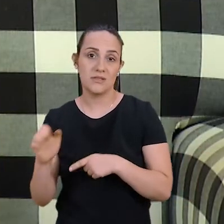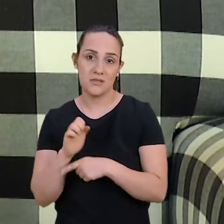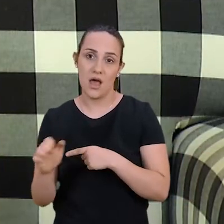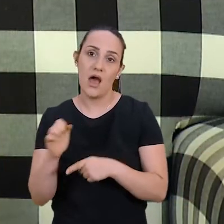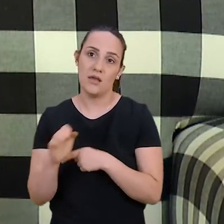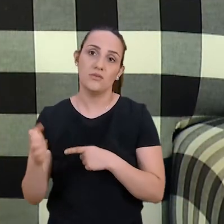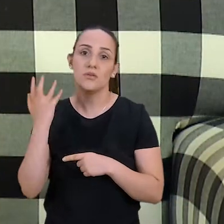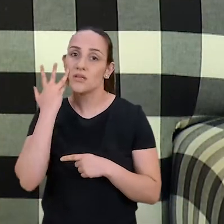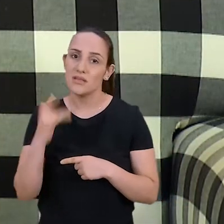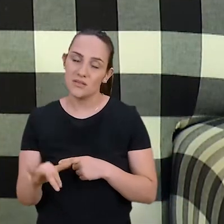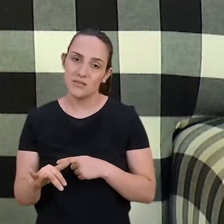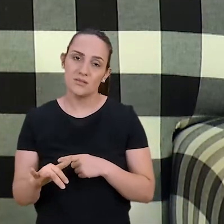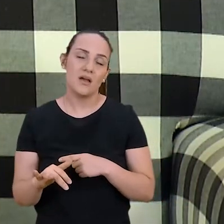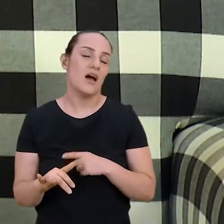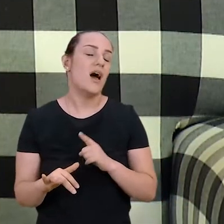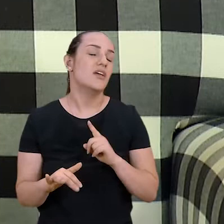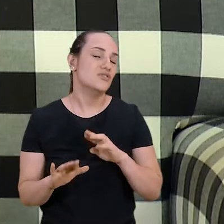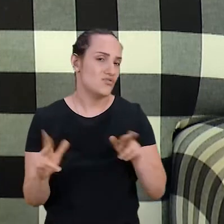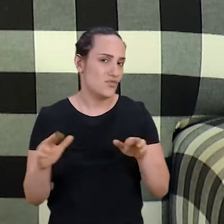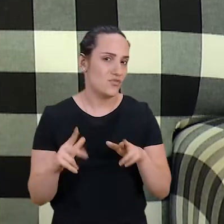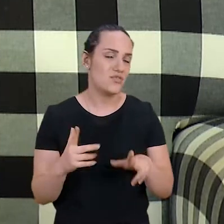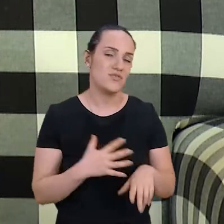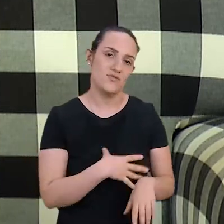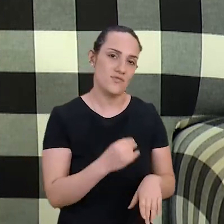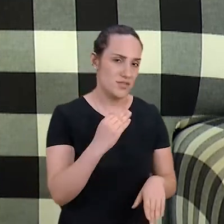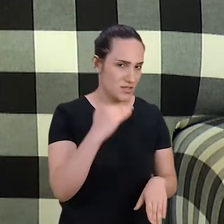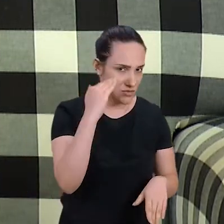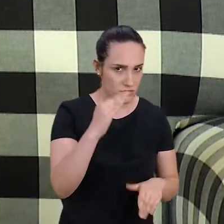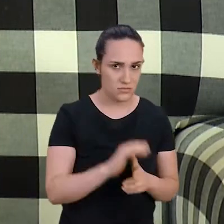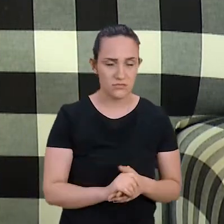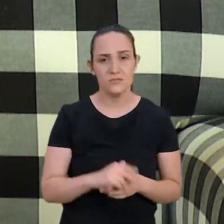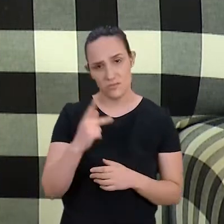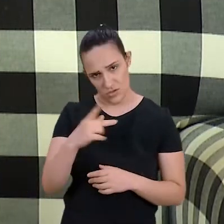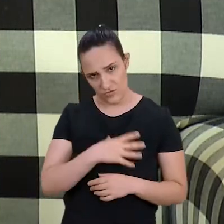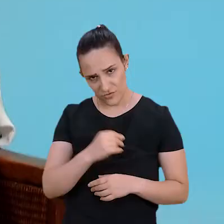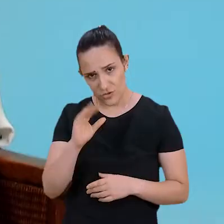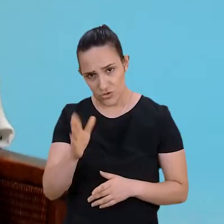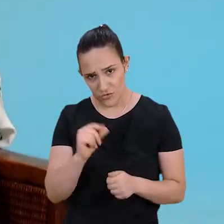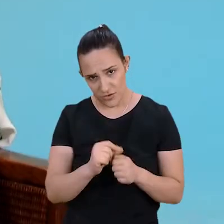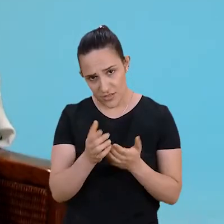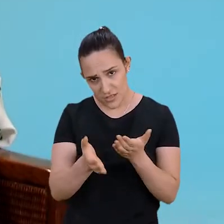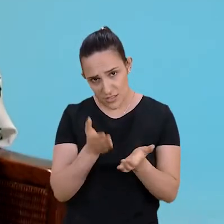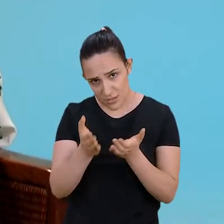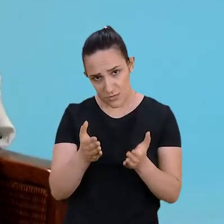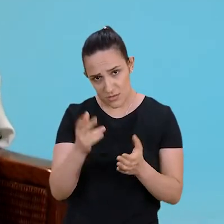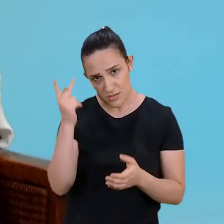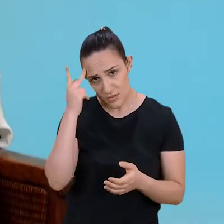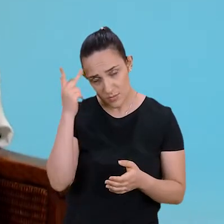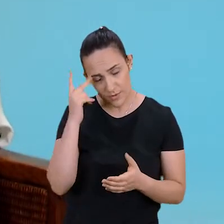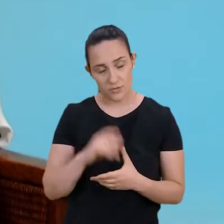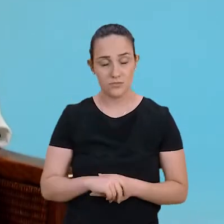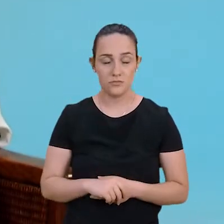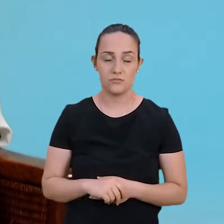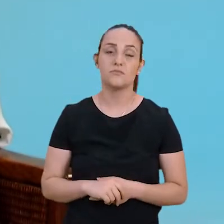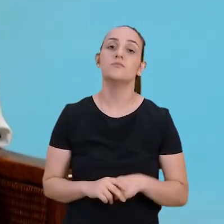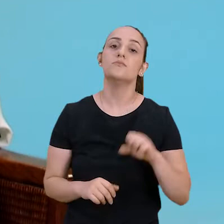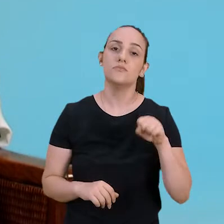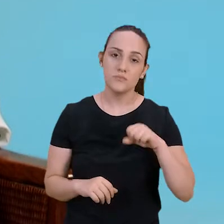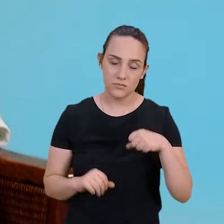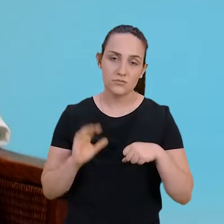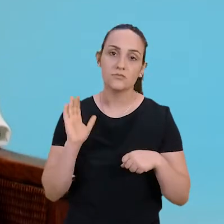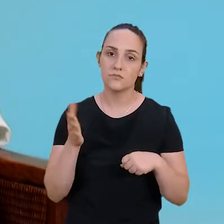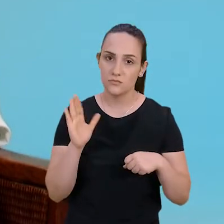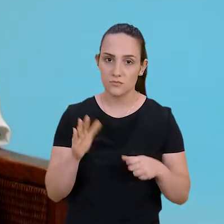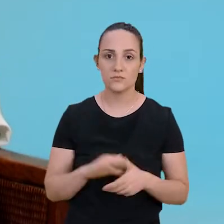adulto. Você já levou seu filho para fazer tratamento em São Paulo? Sim, já levei e por causa do custo, que nem a Xará tá falando,